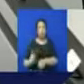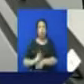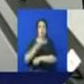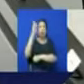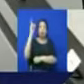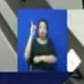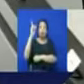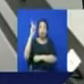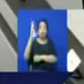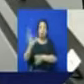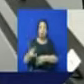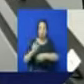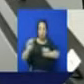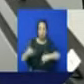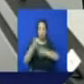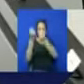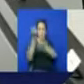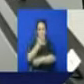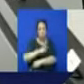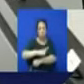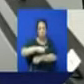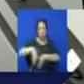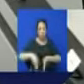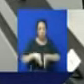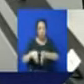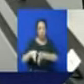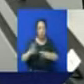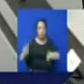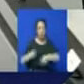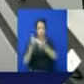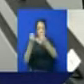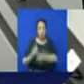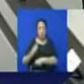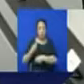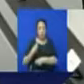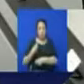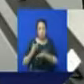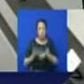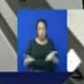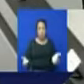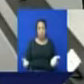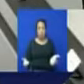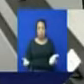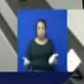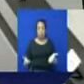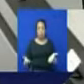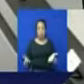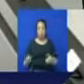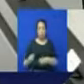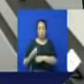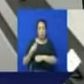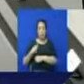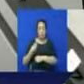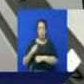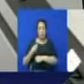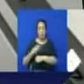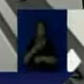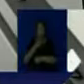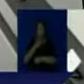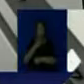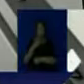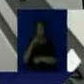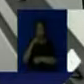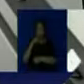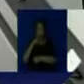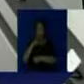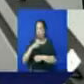Ele nos dá força para continuar. E que essa força esteja presente aqui nesse lugar. E seja presente com esses homens e mulheres